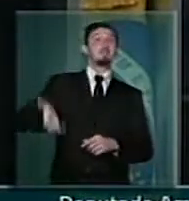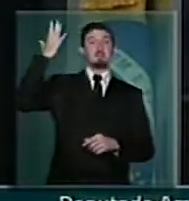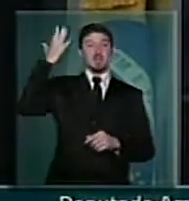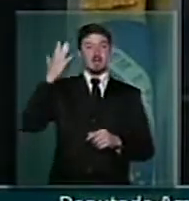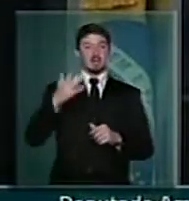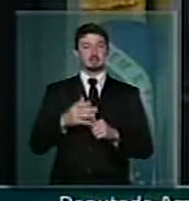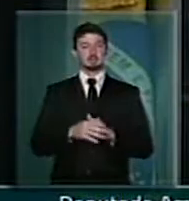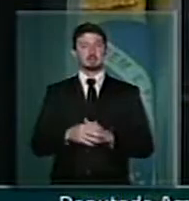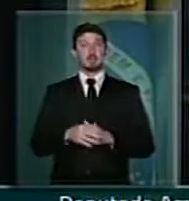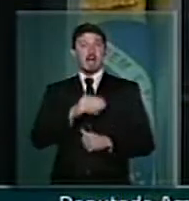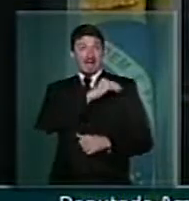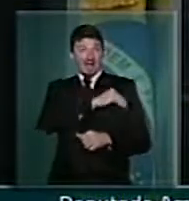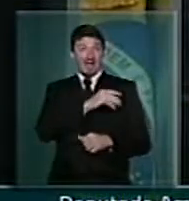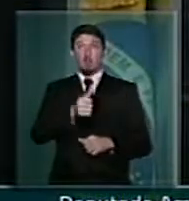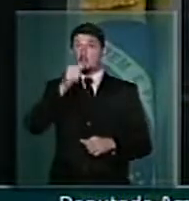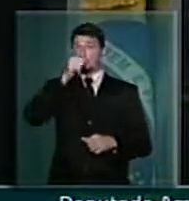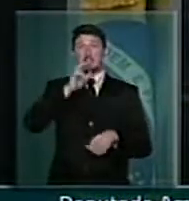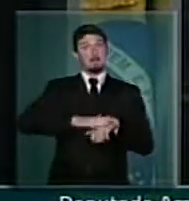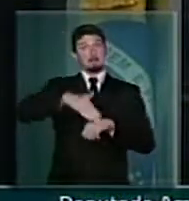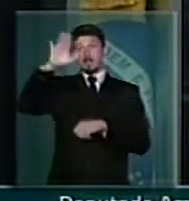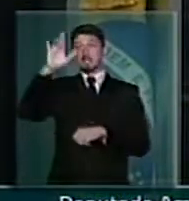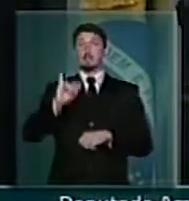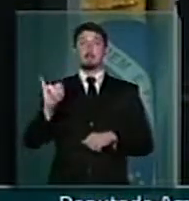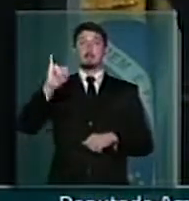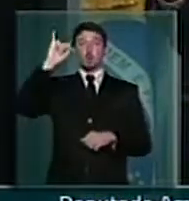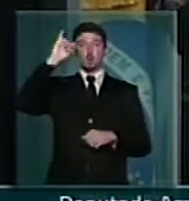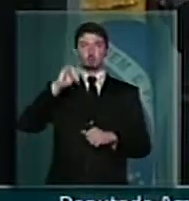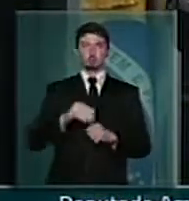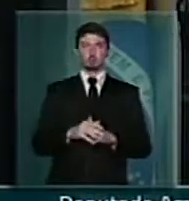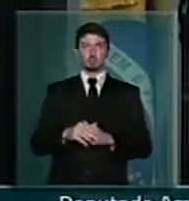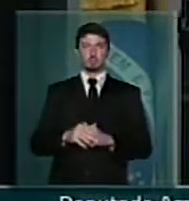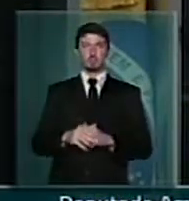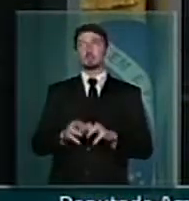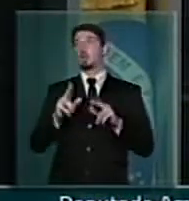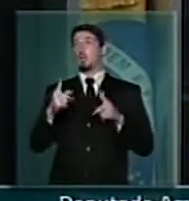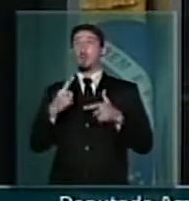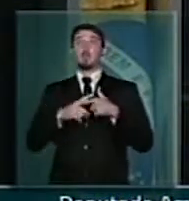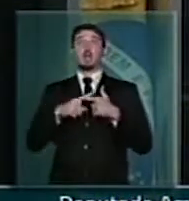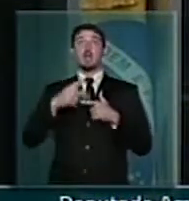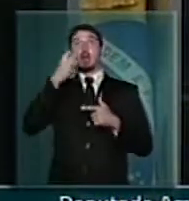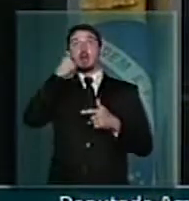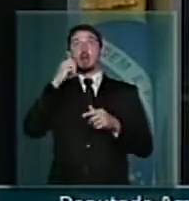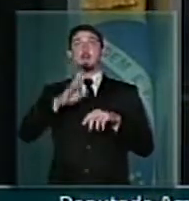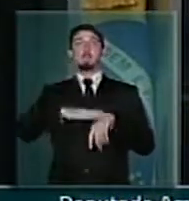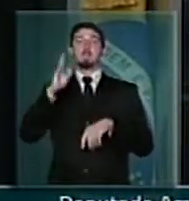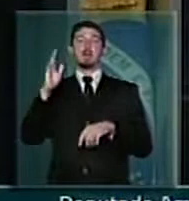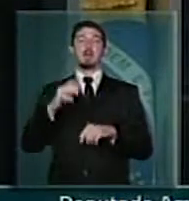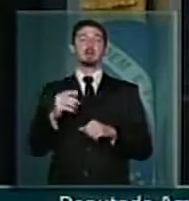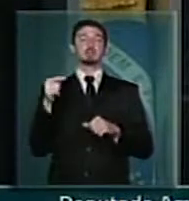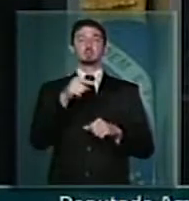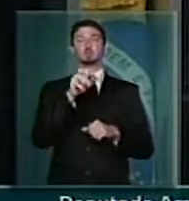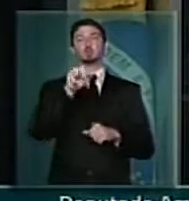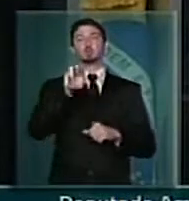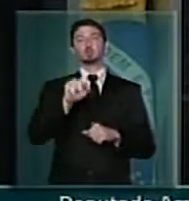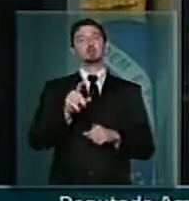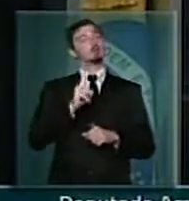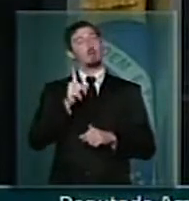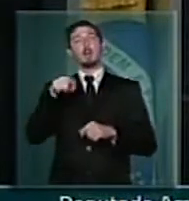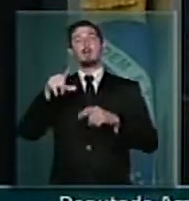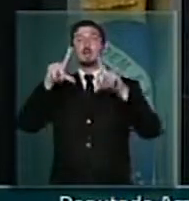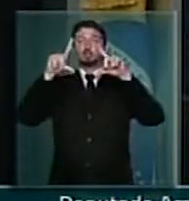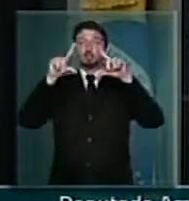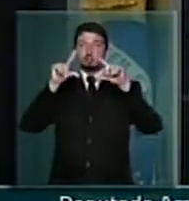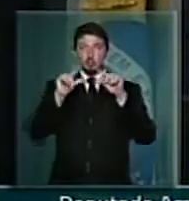álcool, a bebida alcoólica, não porque ela vai gerar grandes receitas para o SUS, para inibir o consumo e para reduzir